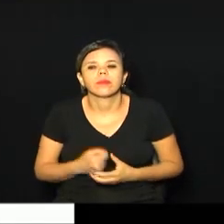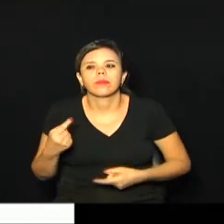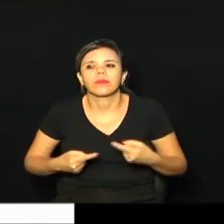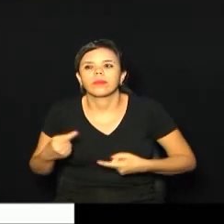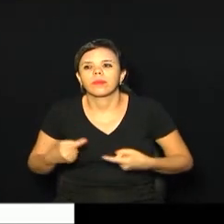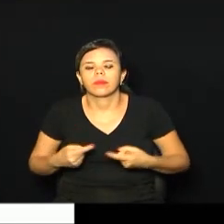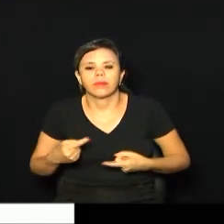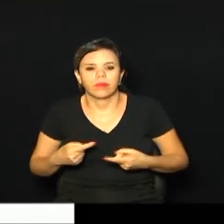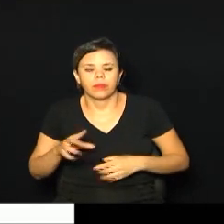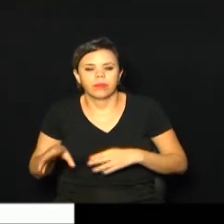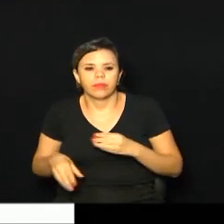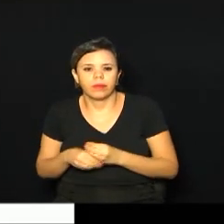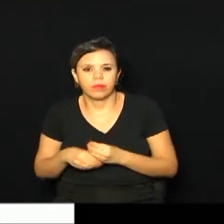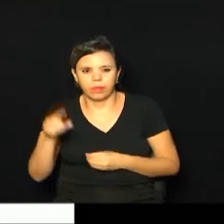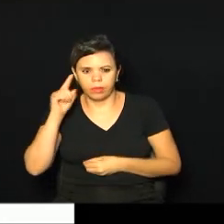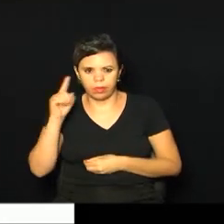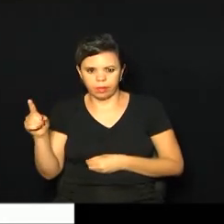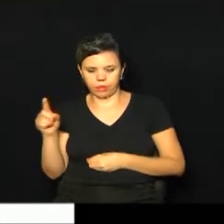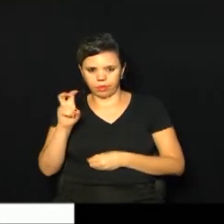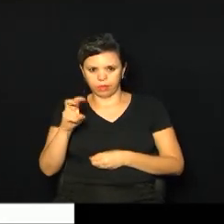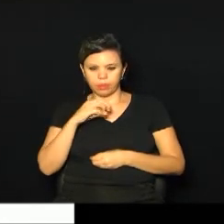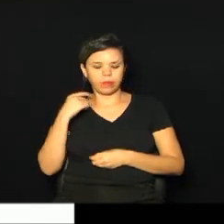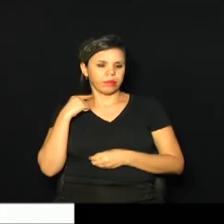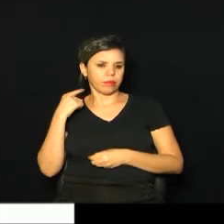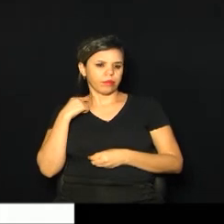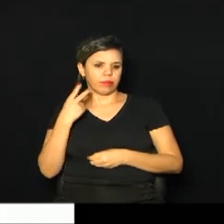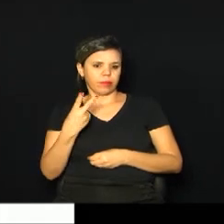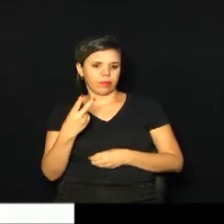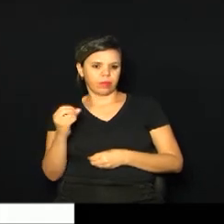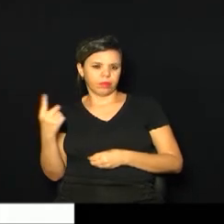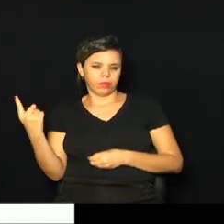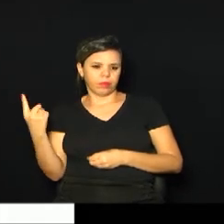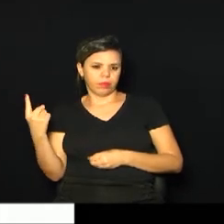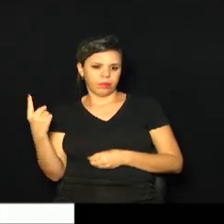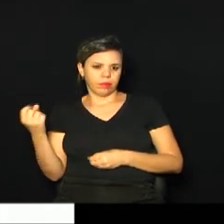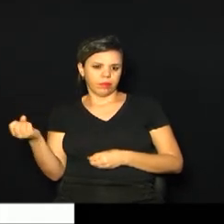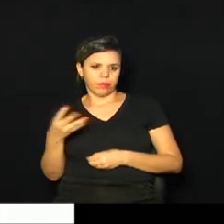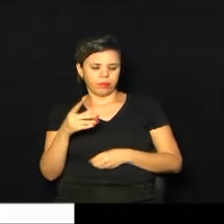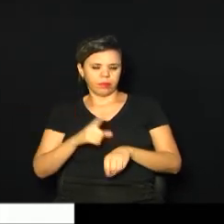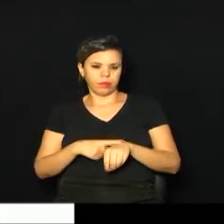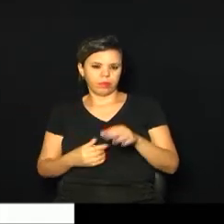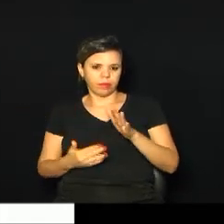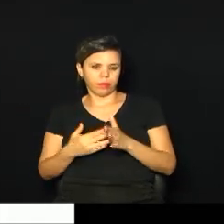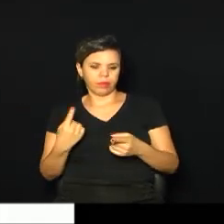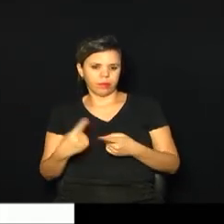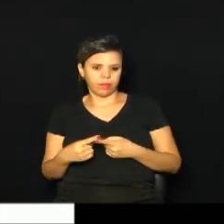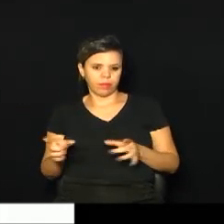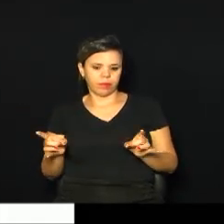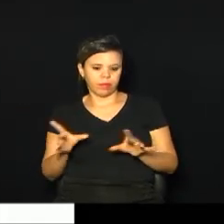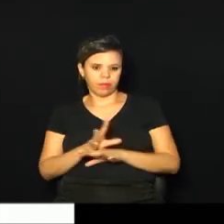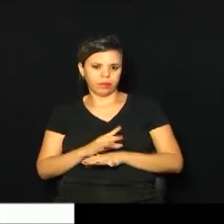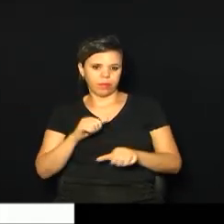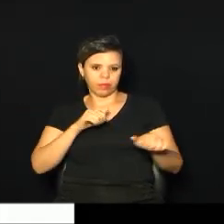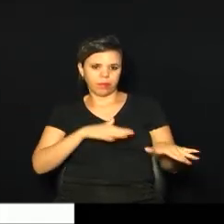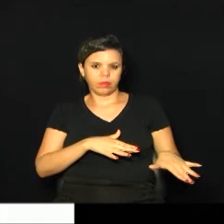discutindo. Ela foi instalada no dia 5 de maio de 2021, tem um novo prazo, porque era para ter terminado em